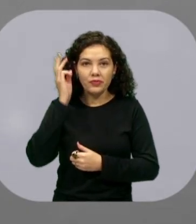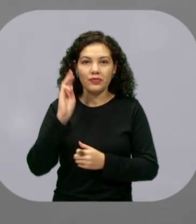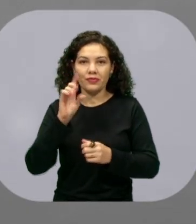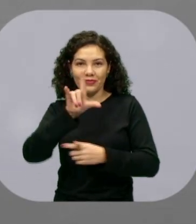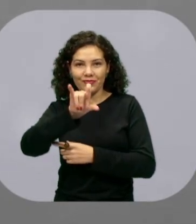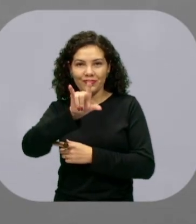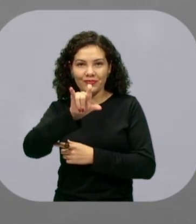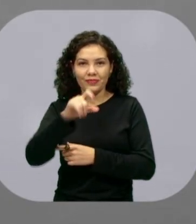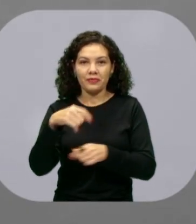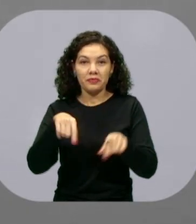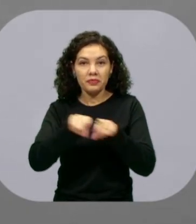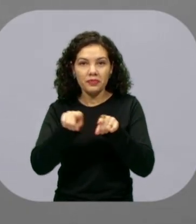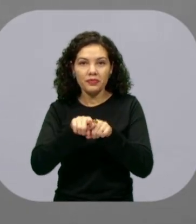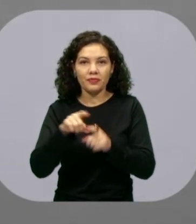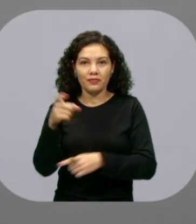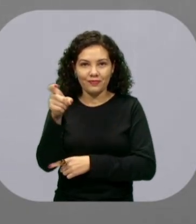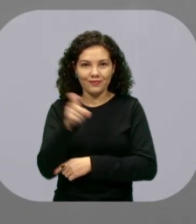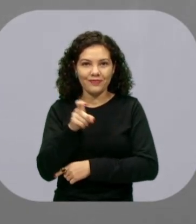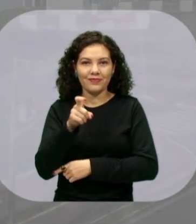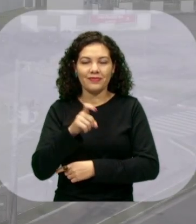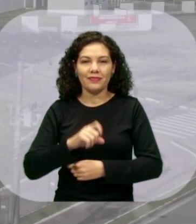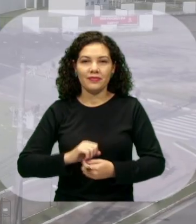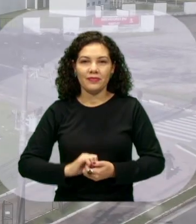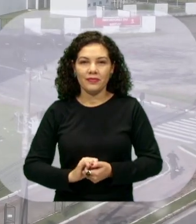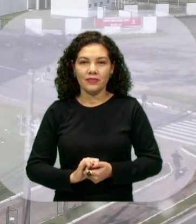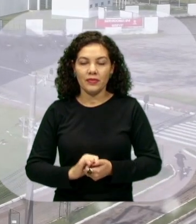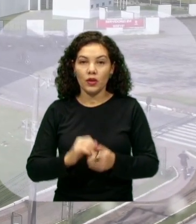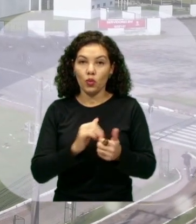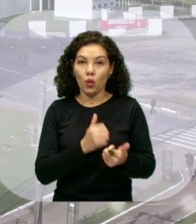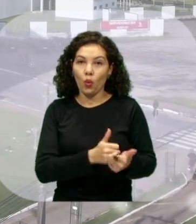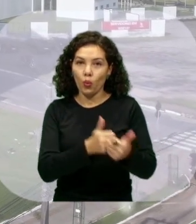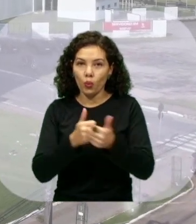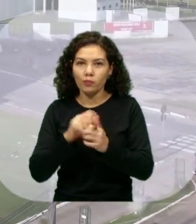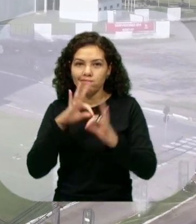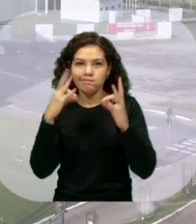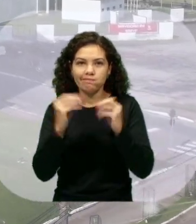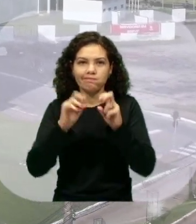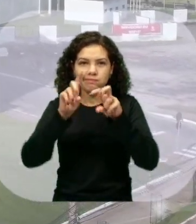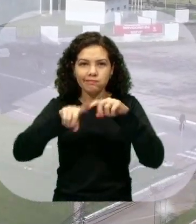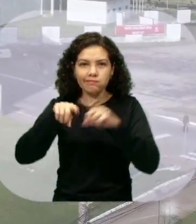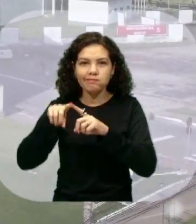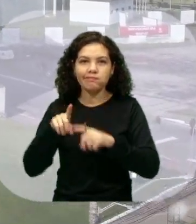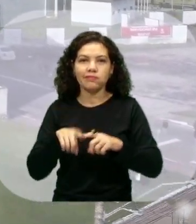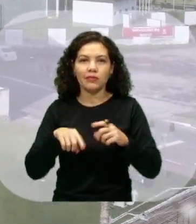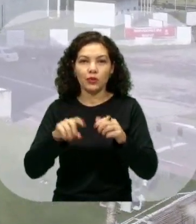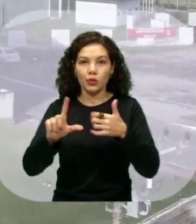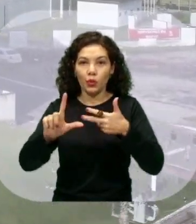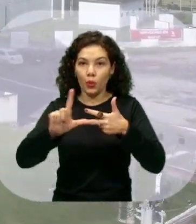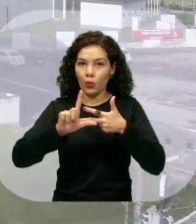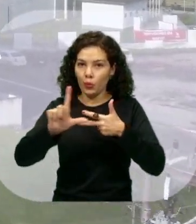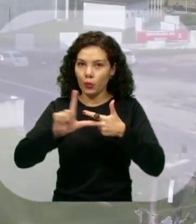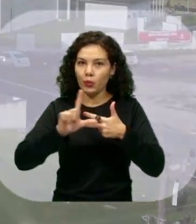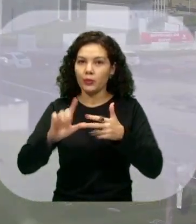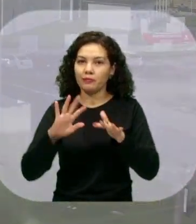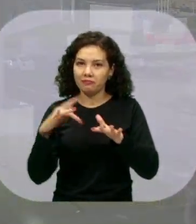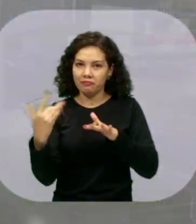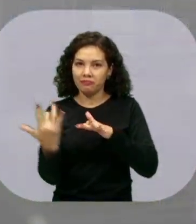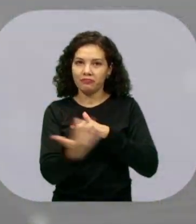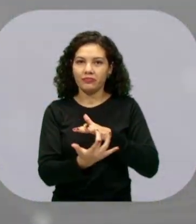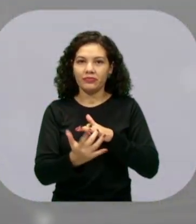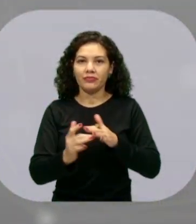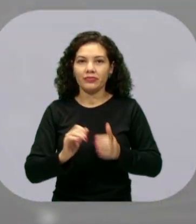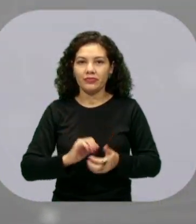no Instagram e também no X. Acompanhe todo o conteúdo do Poder Legislativo nas redes